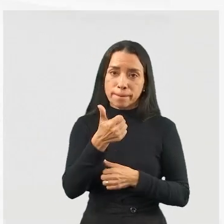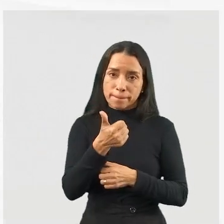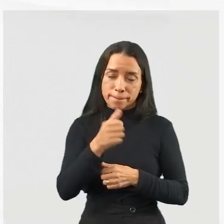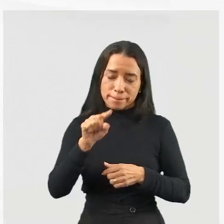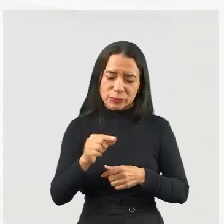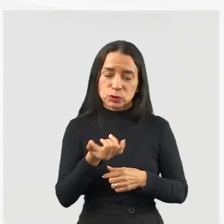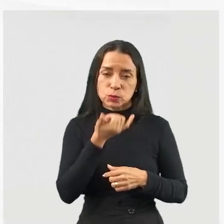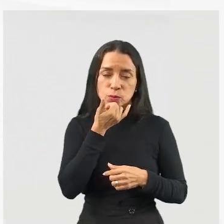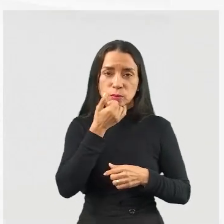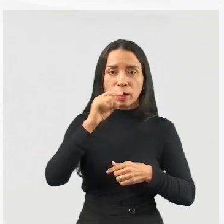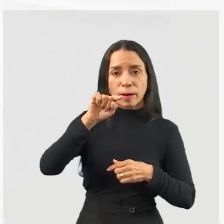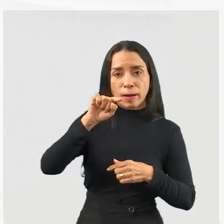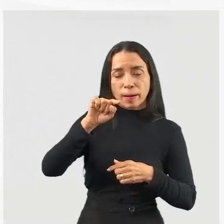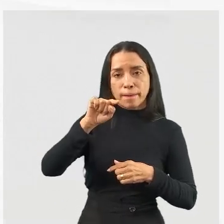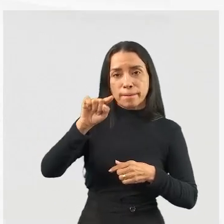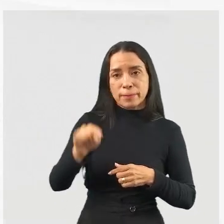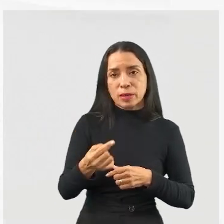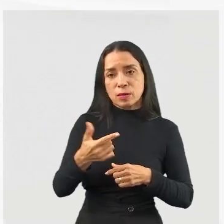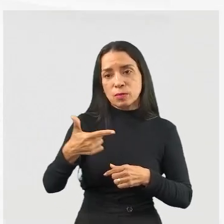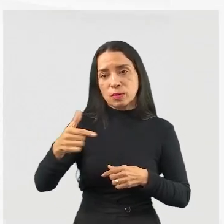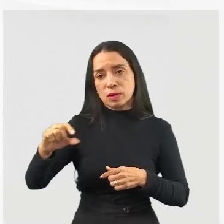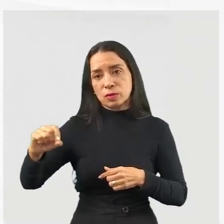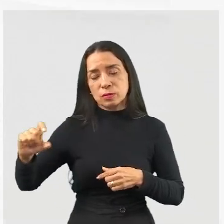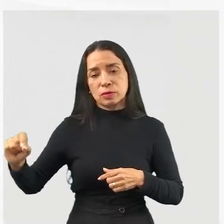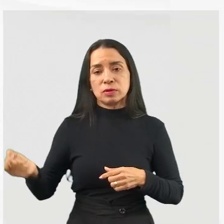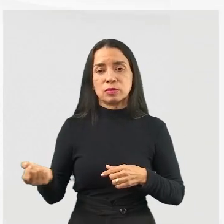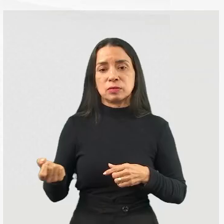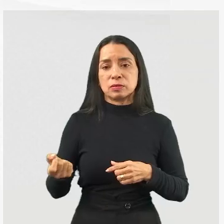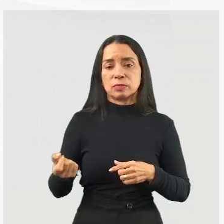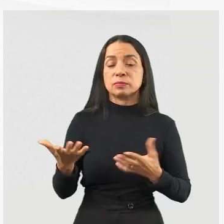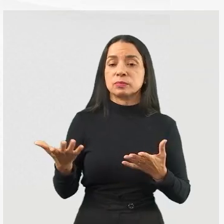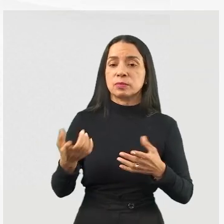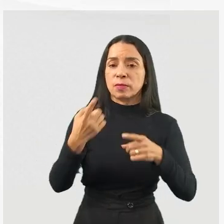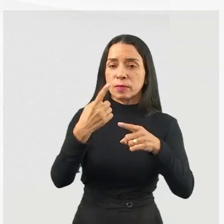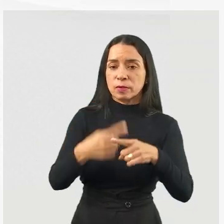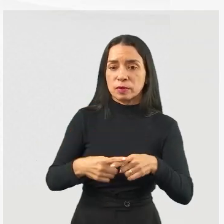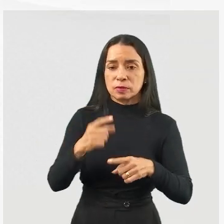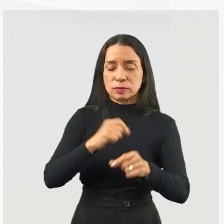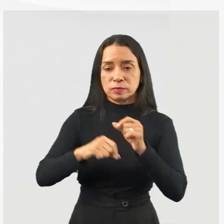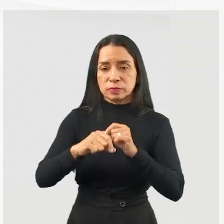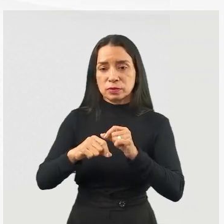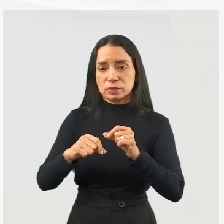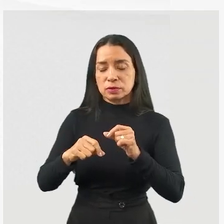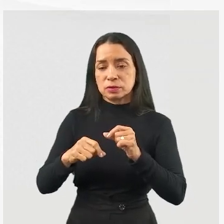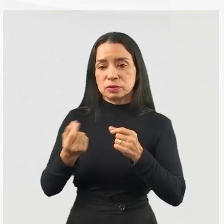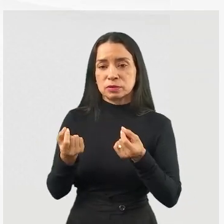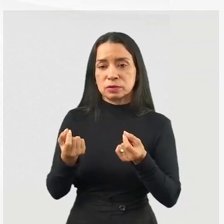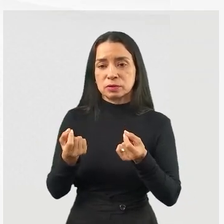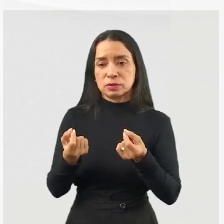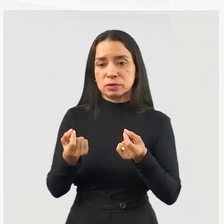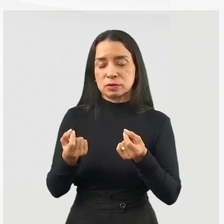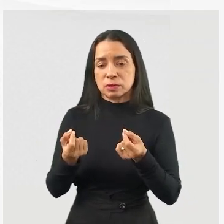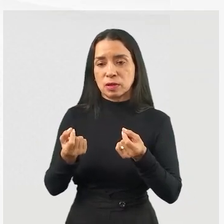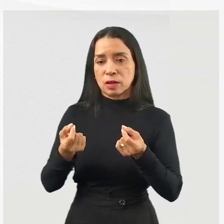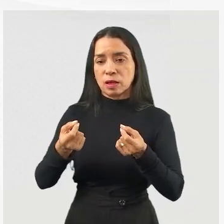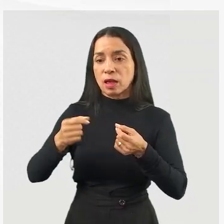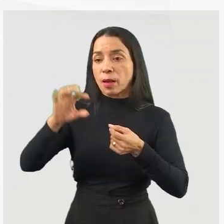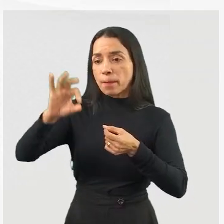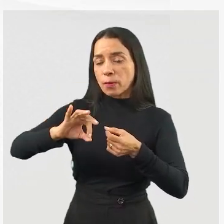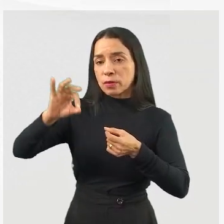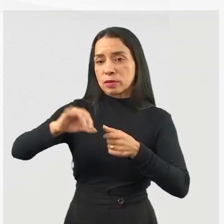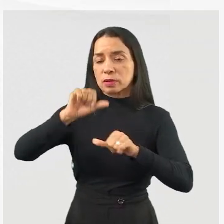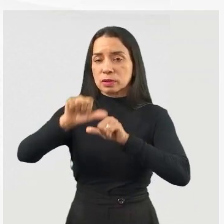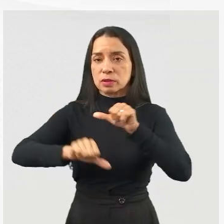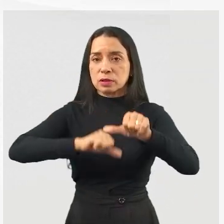quer, e você vai multiplicar pela porcentagem aí transformada em fração ou